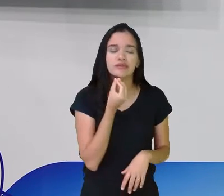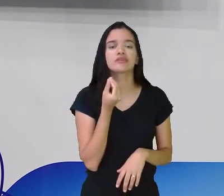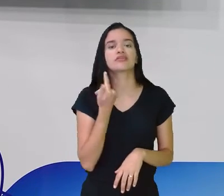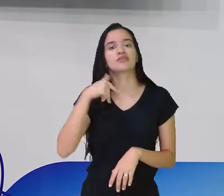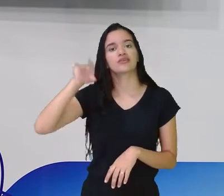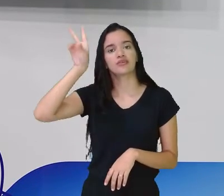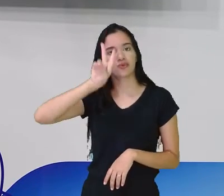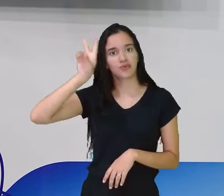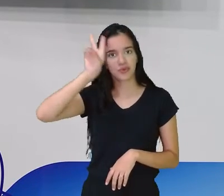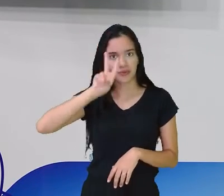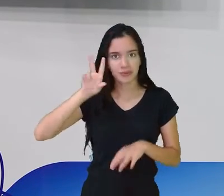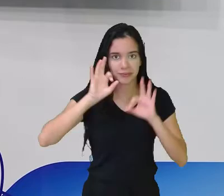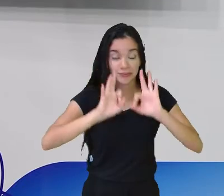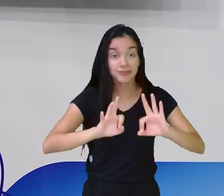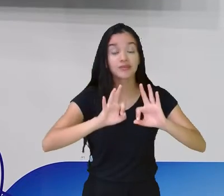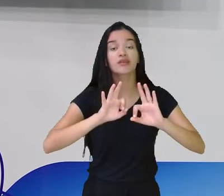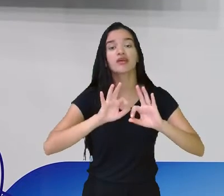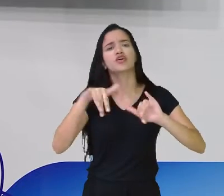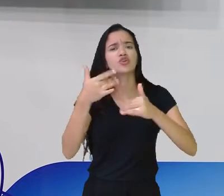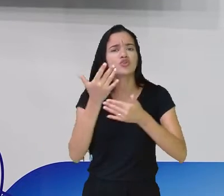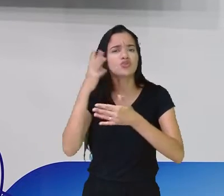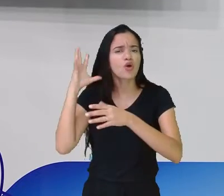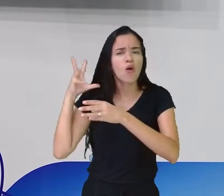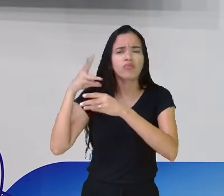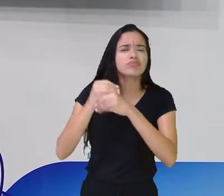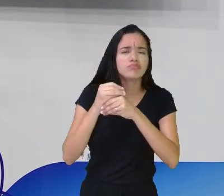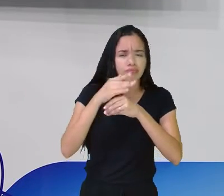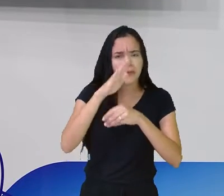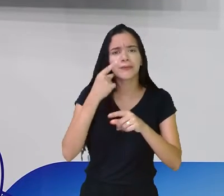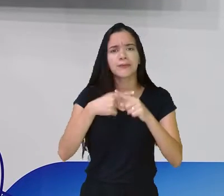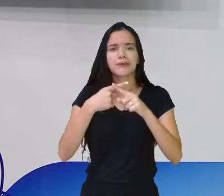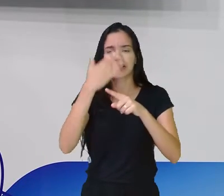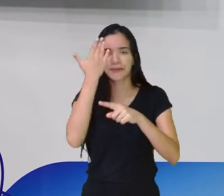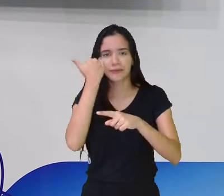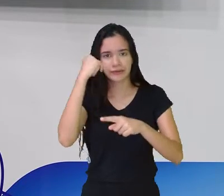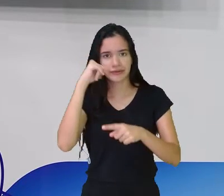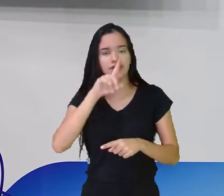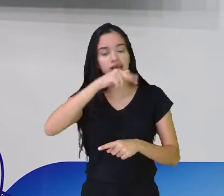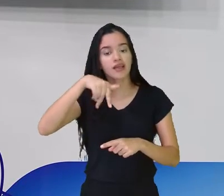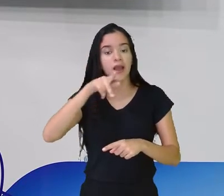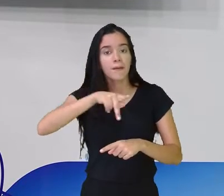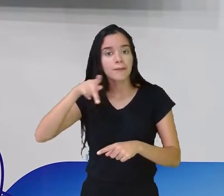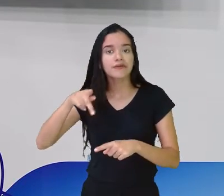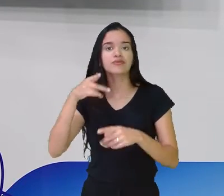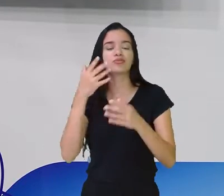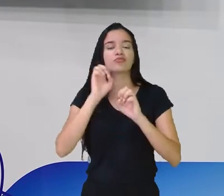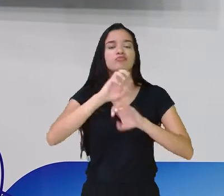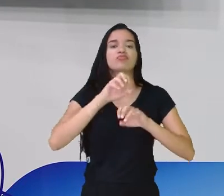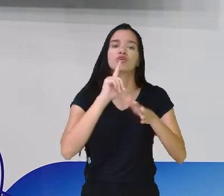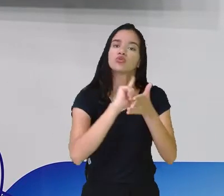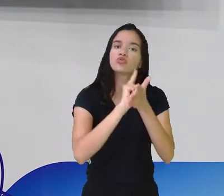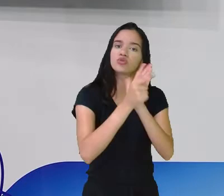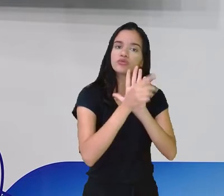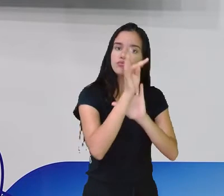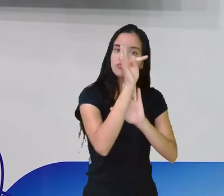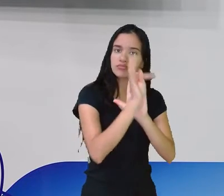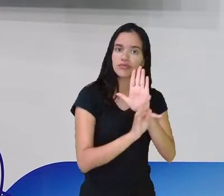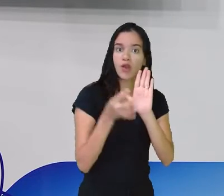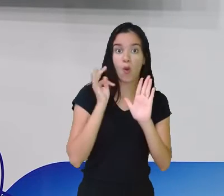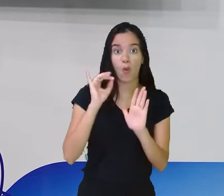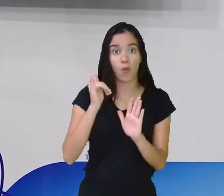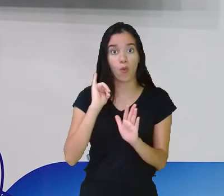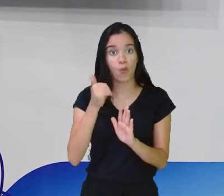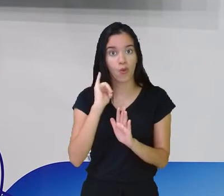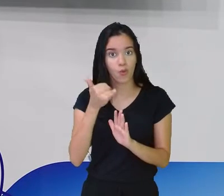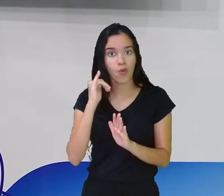da história, tá joia? Foi só um resumo, porque eu sei que já foi bastante trabalhado aqui com vocês o gênero textual conto.